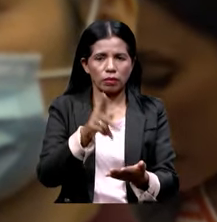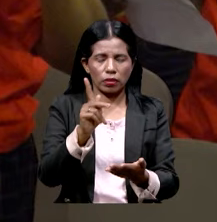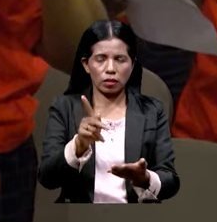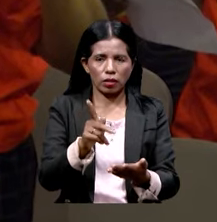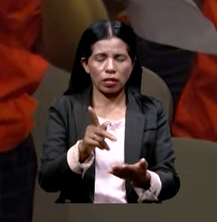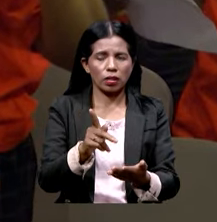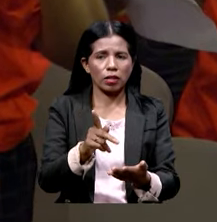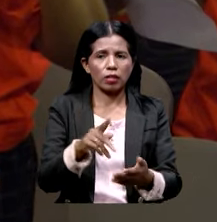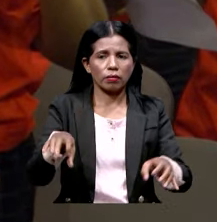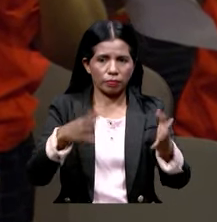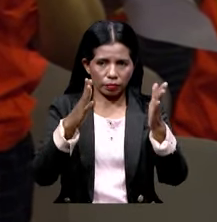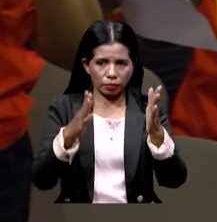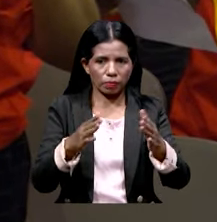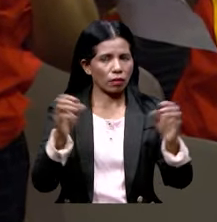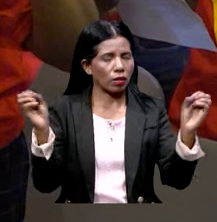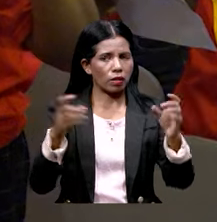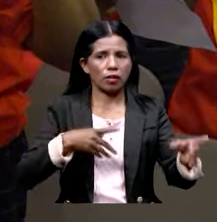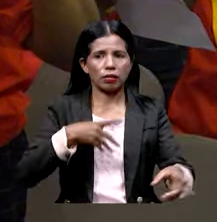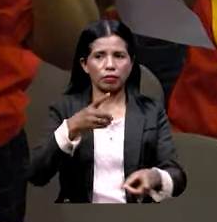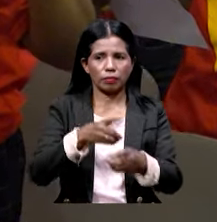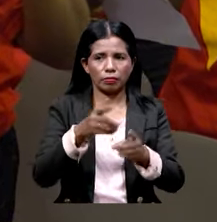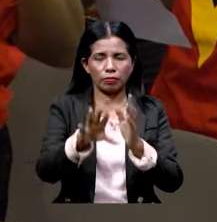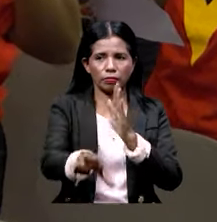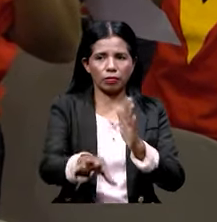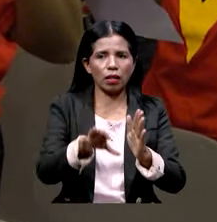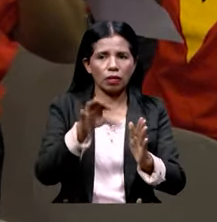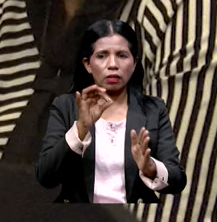nebe funcionário ne la hija direito atuhetan, sei